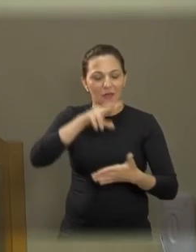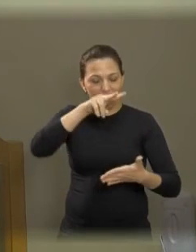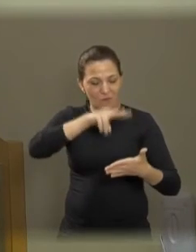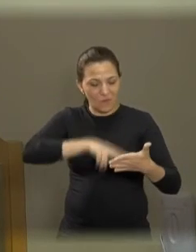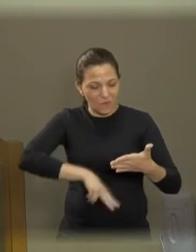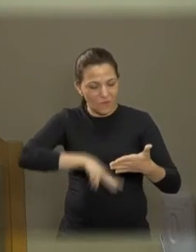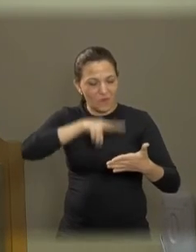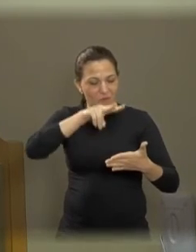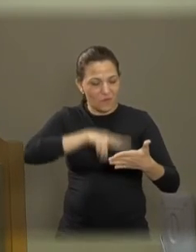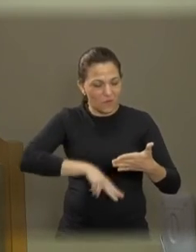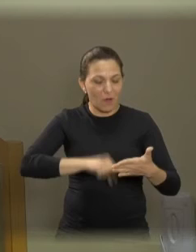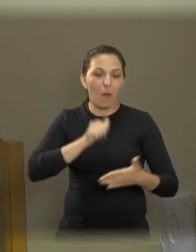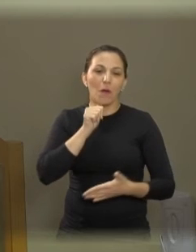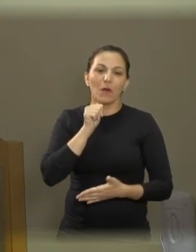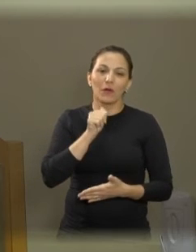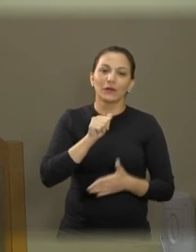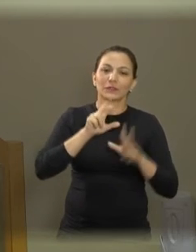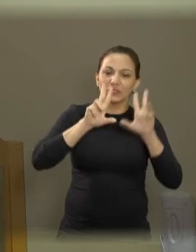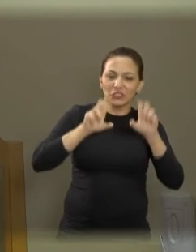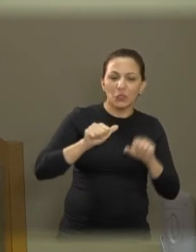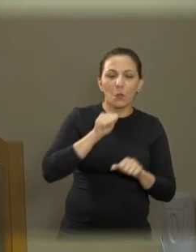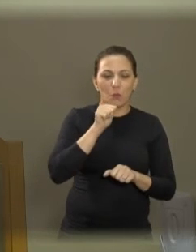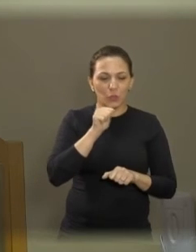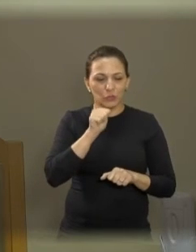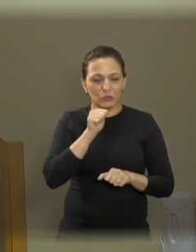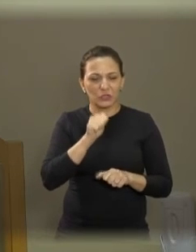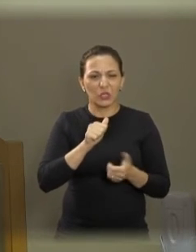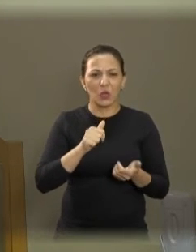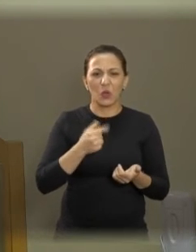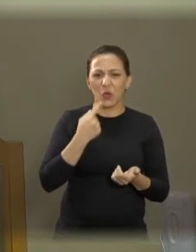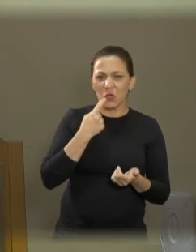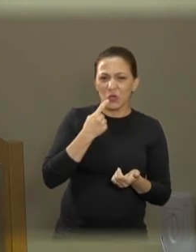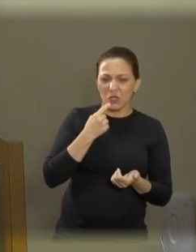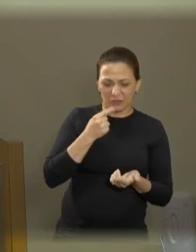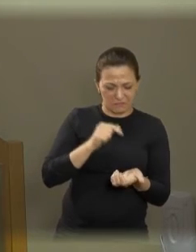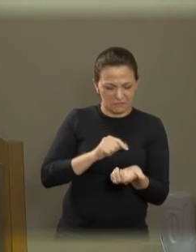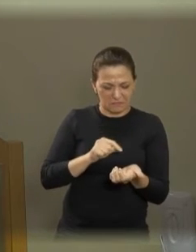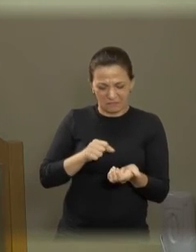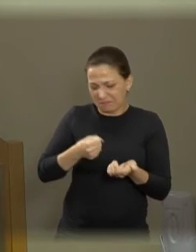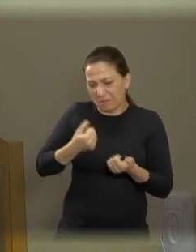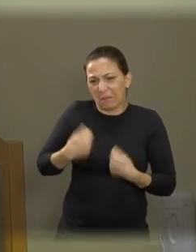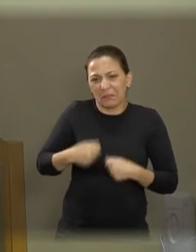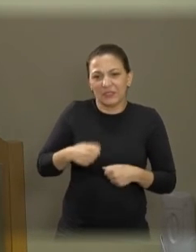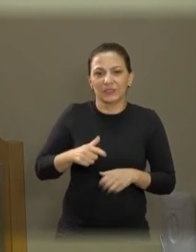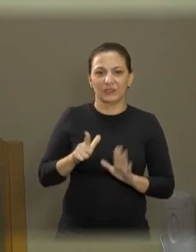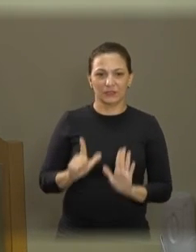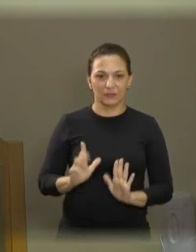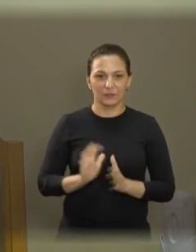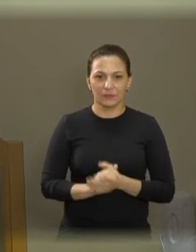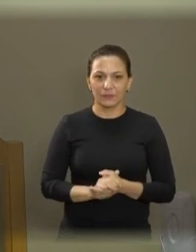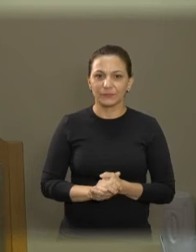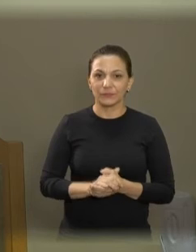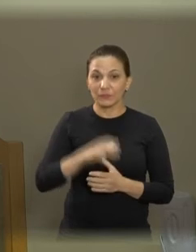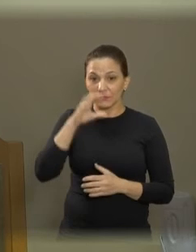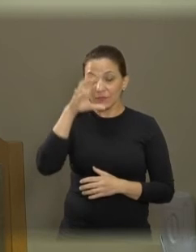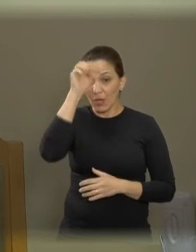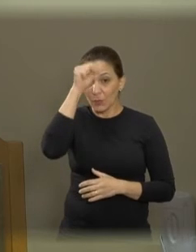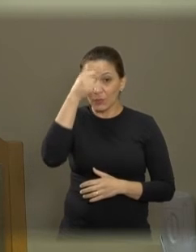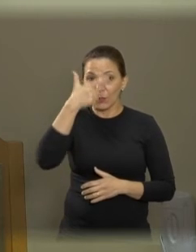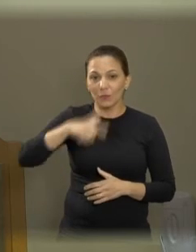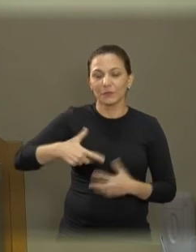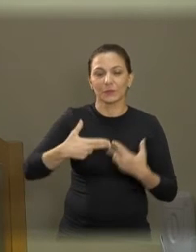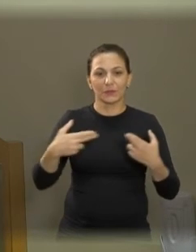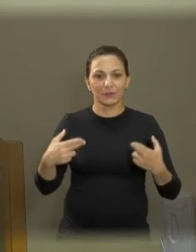Peguei lá, menstruação, sangria inútil. Só que eu tive um aprendizado além com esse livro. Foi um outro